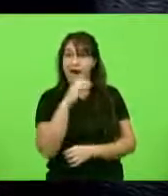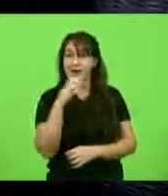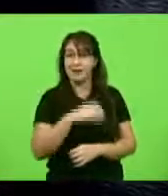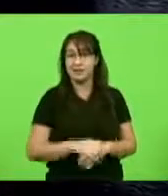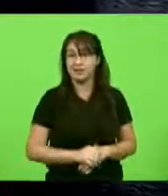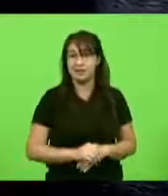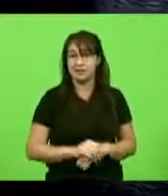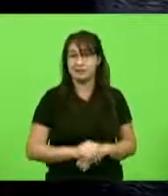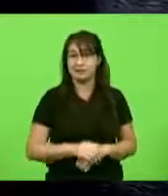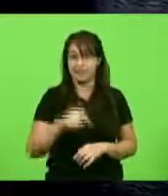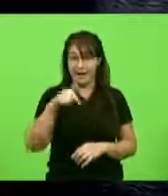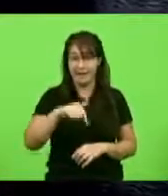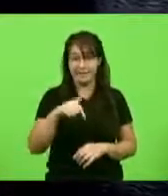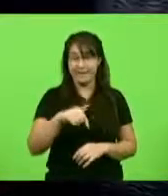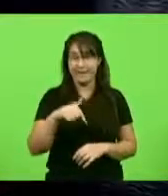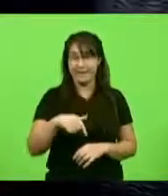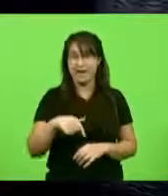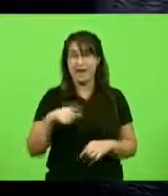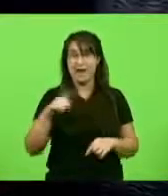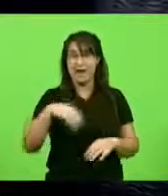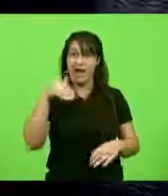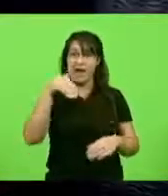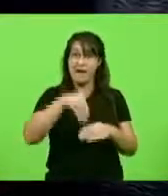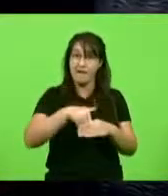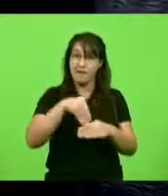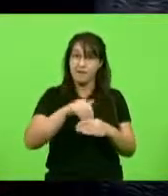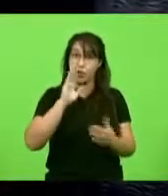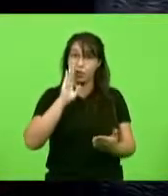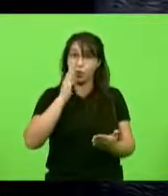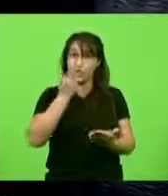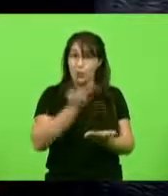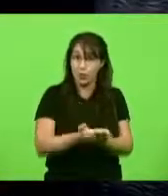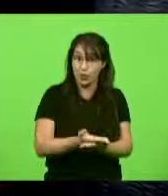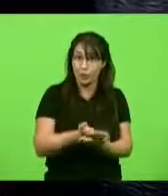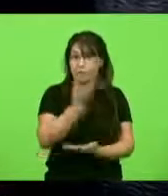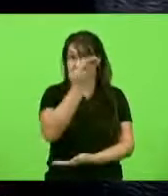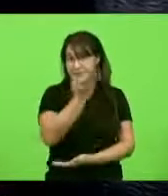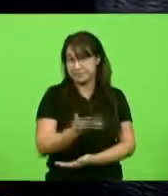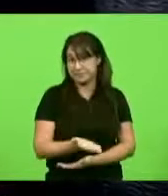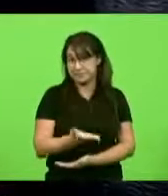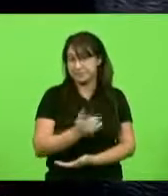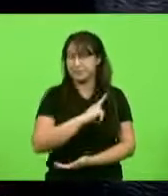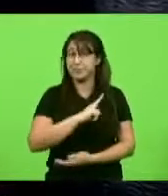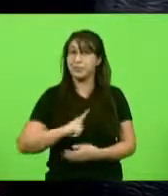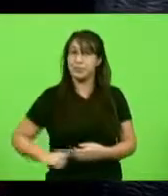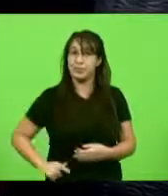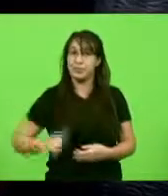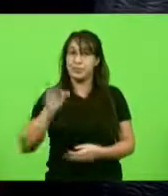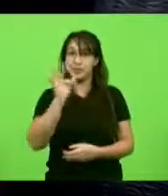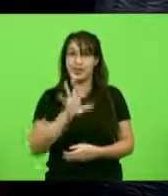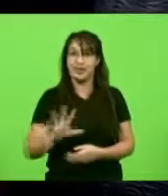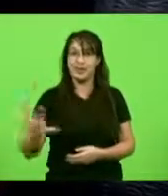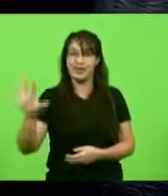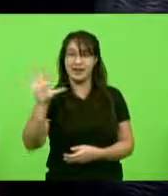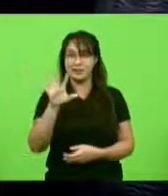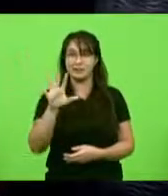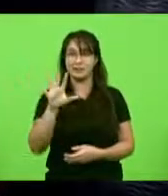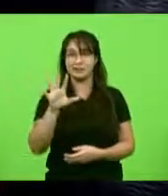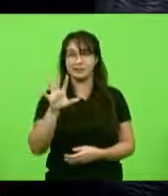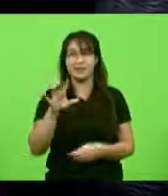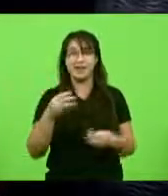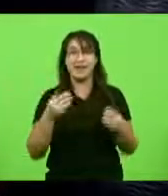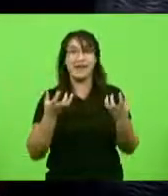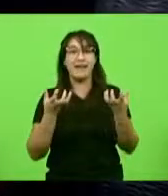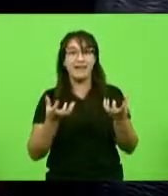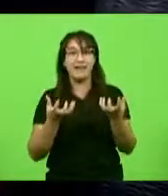aqui é um voto de confiança para o governo federal, que pelo menos